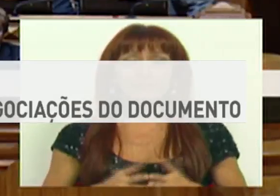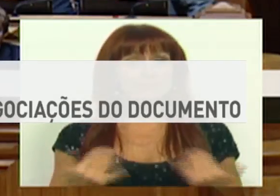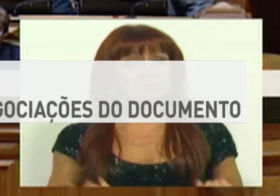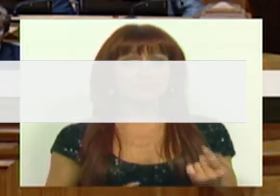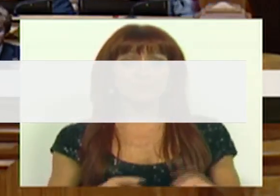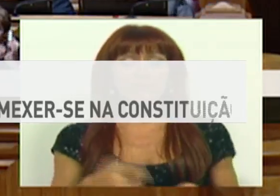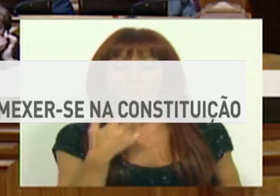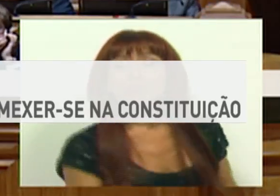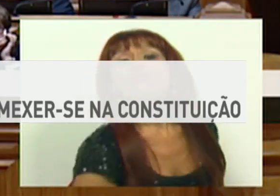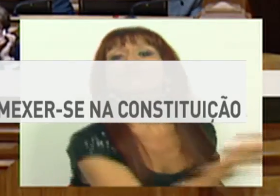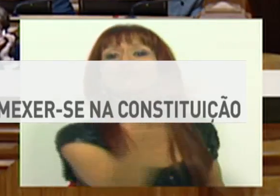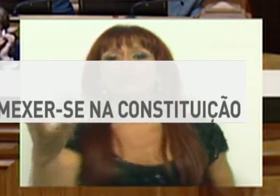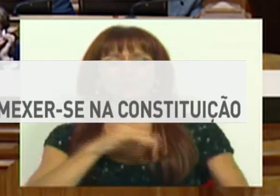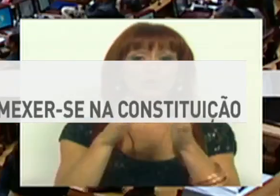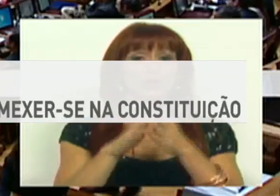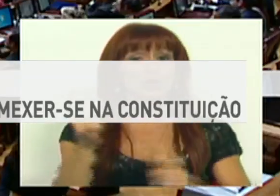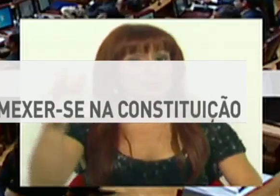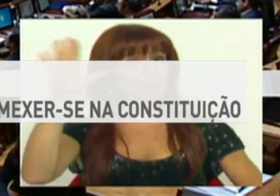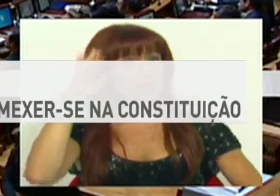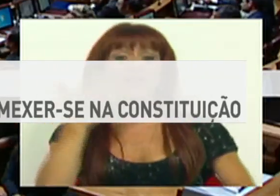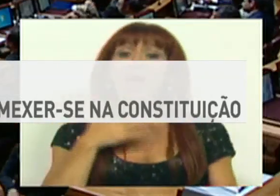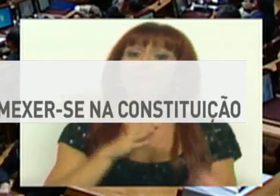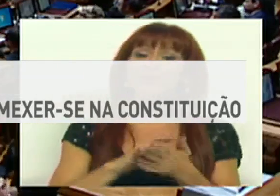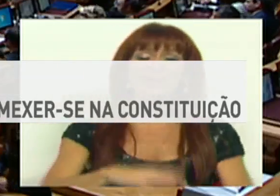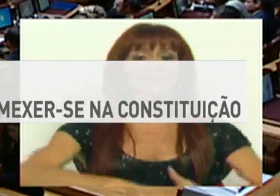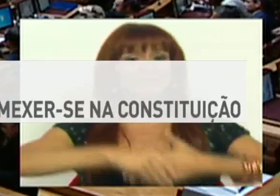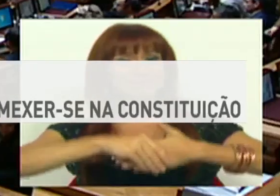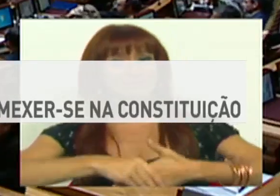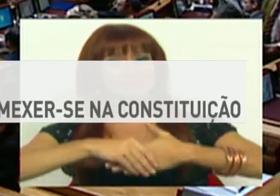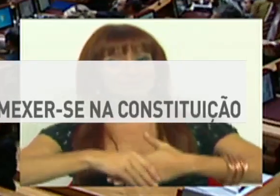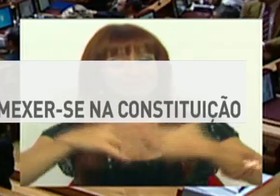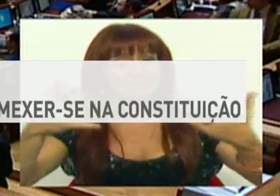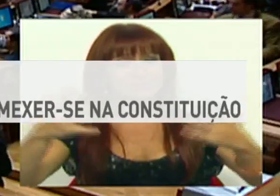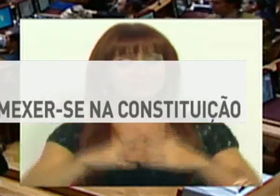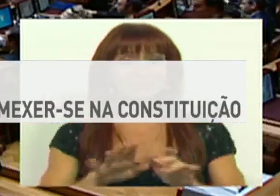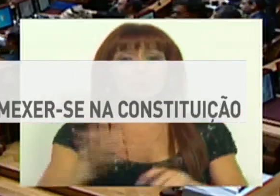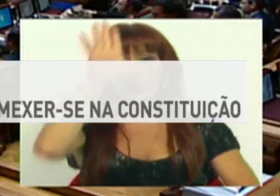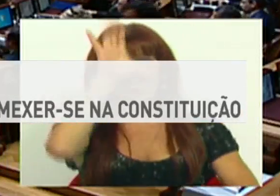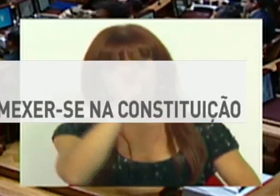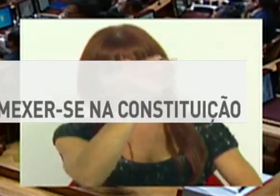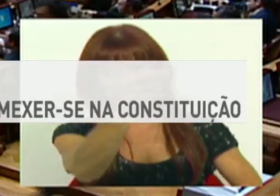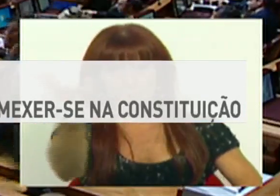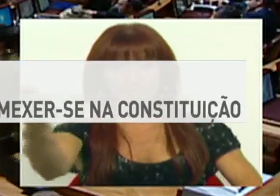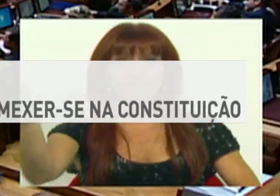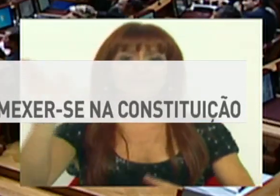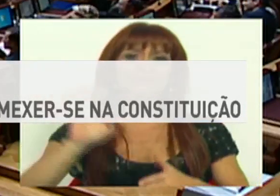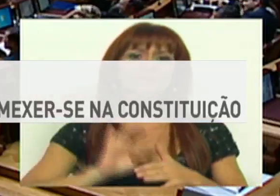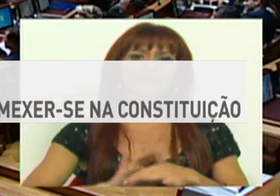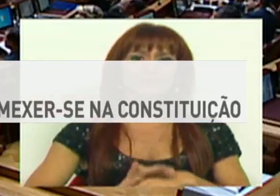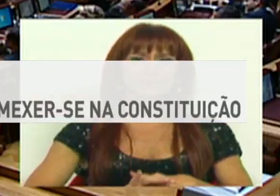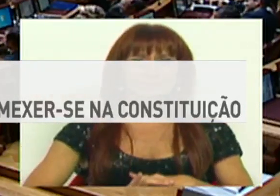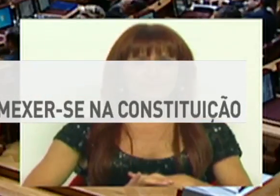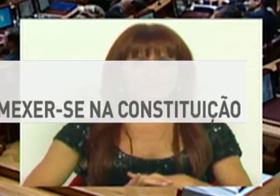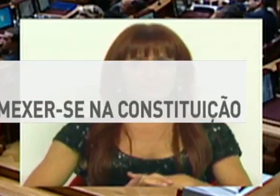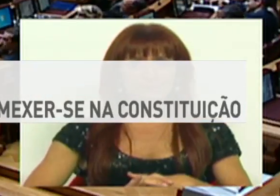nas ruas maioritários os votos que viabilizam o orçamento do estado para 2013 mas o pescar de olho ao